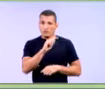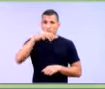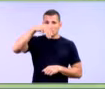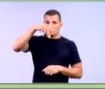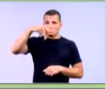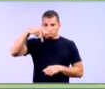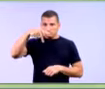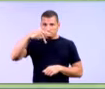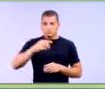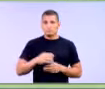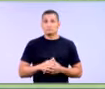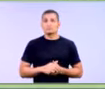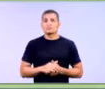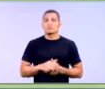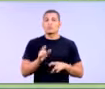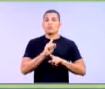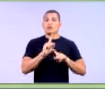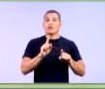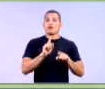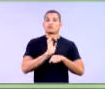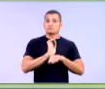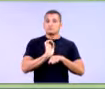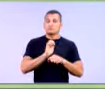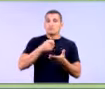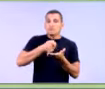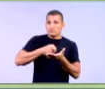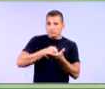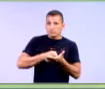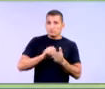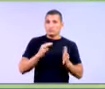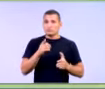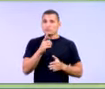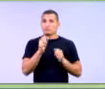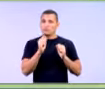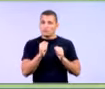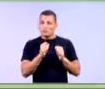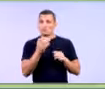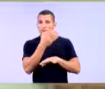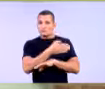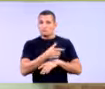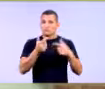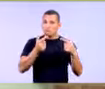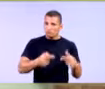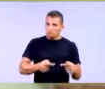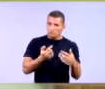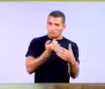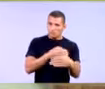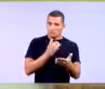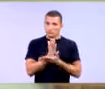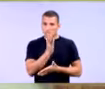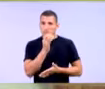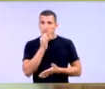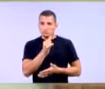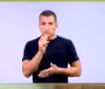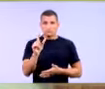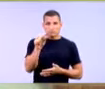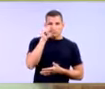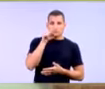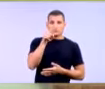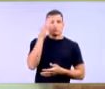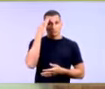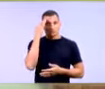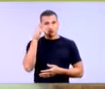oferece não é um estágio obrigatório. Então, você pode ir lá concorrer, se for selecionado, você já sabe que